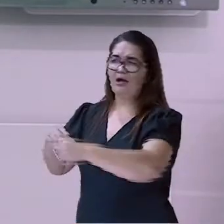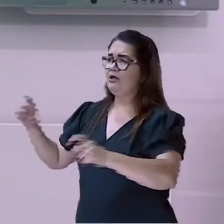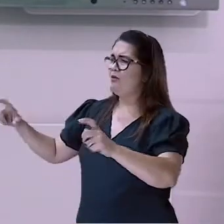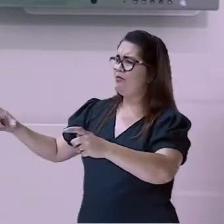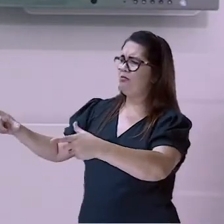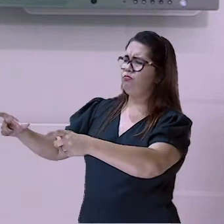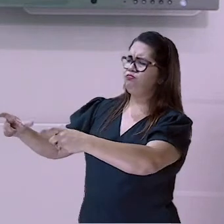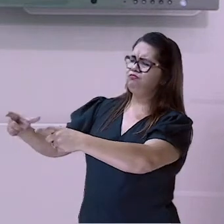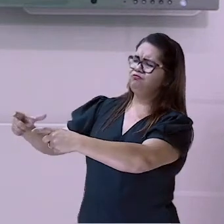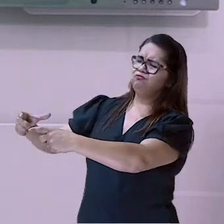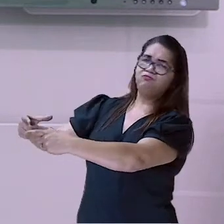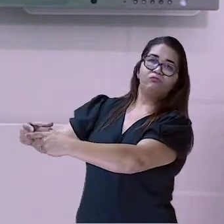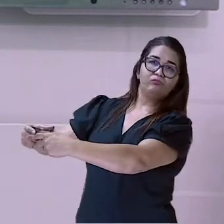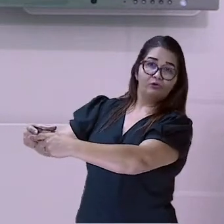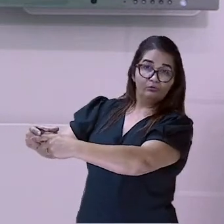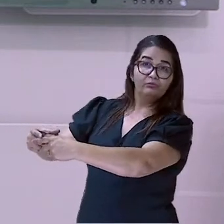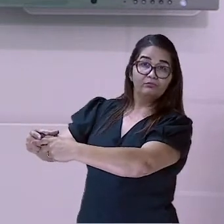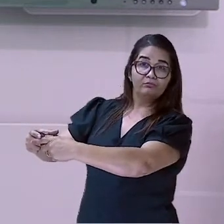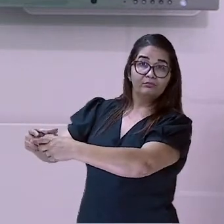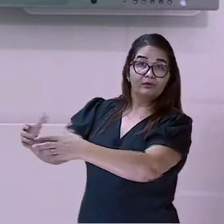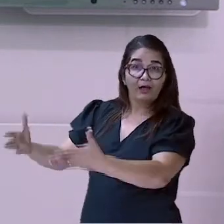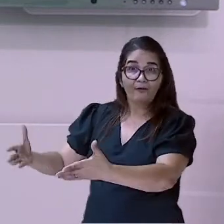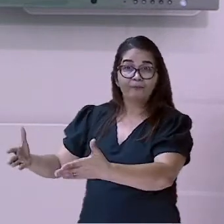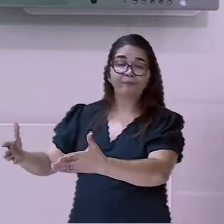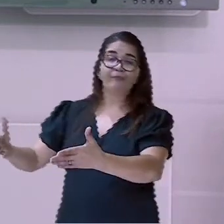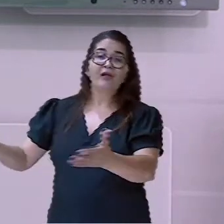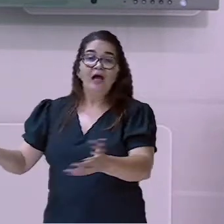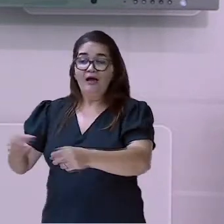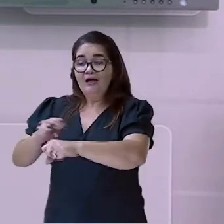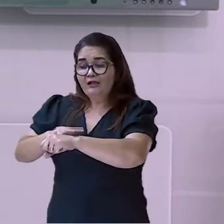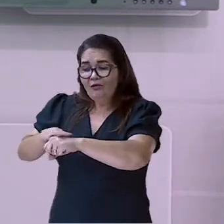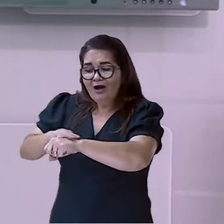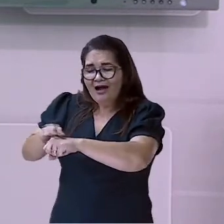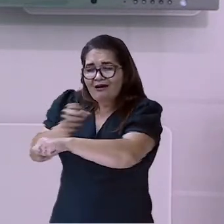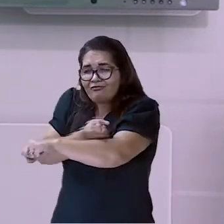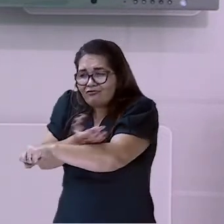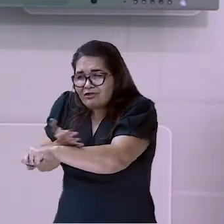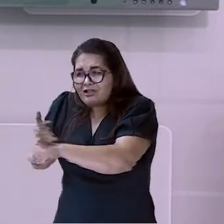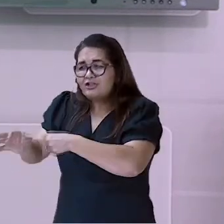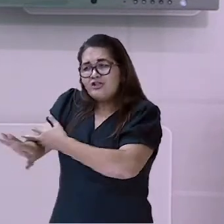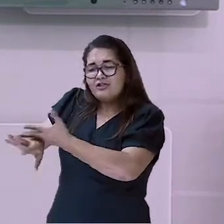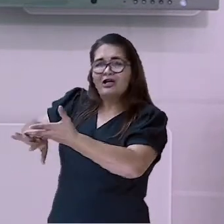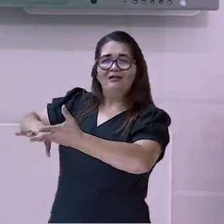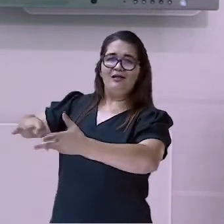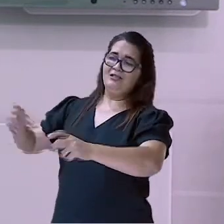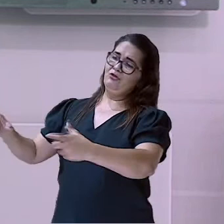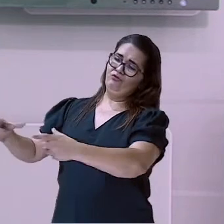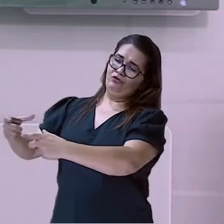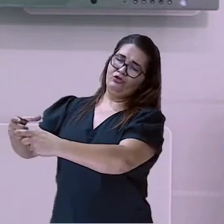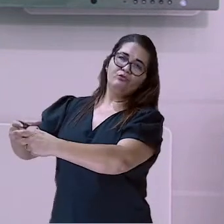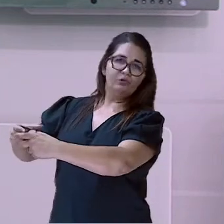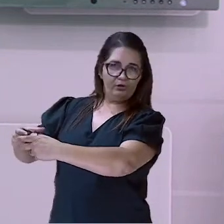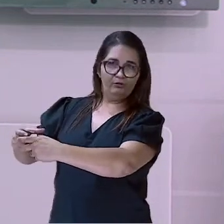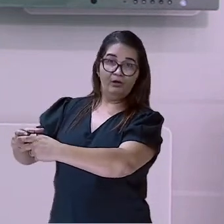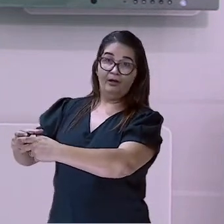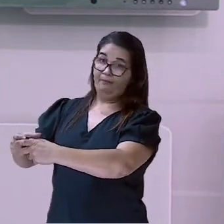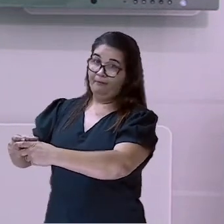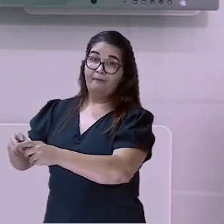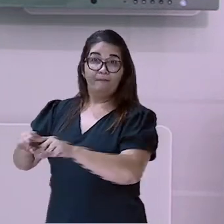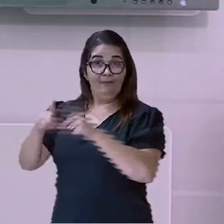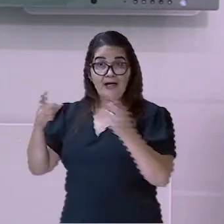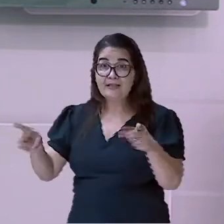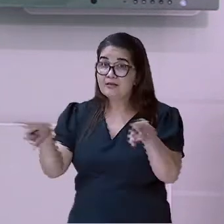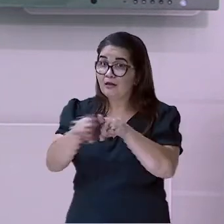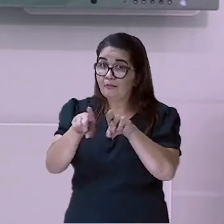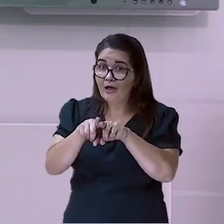E é uma vegetação que caracteriza essa região. É importante também vocês relembrarem